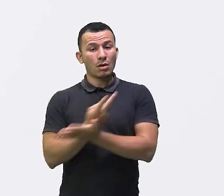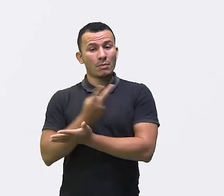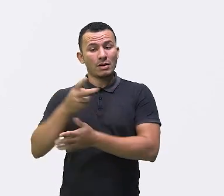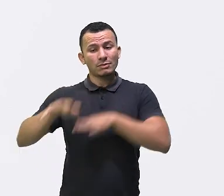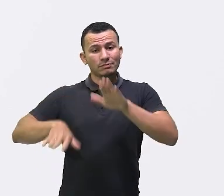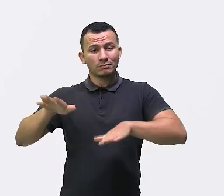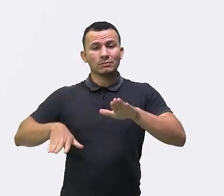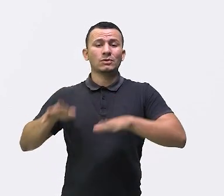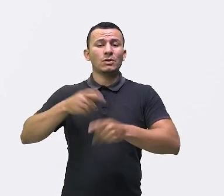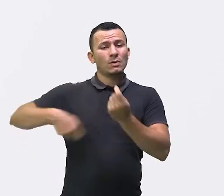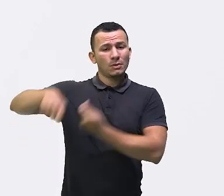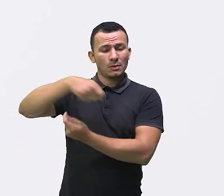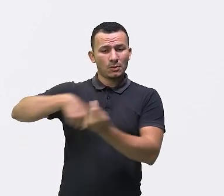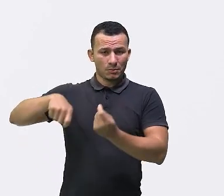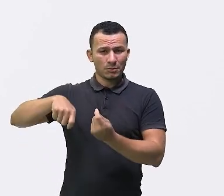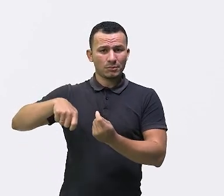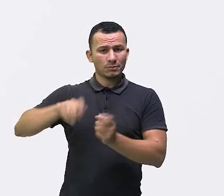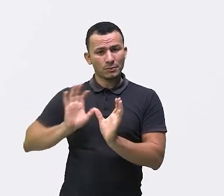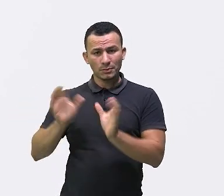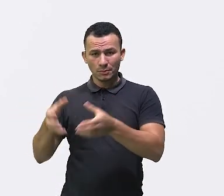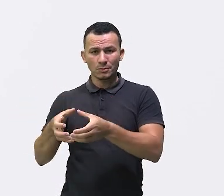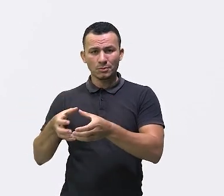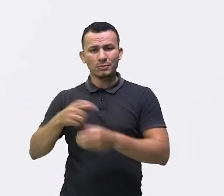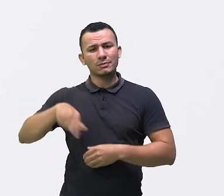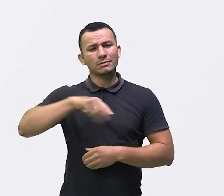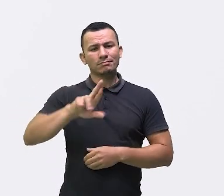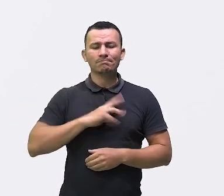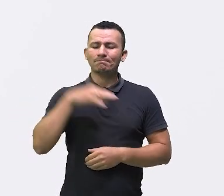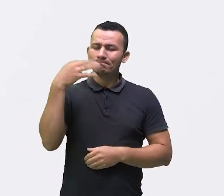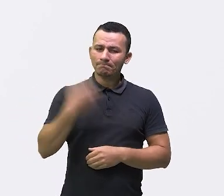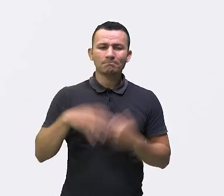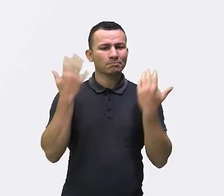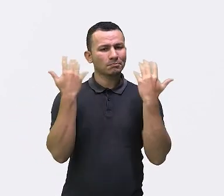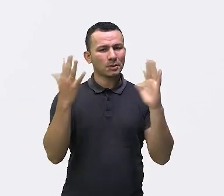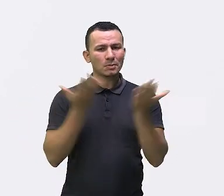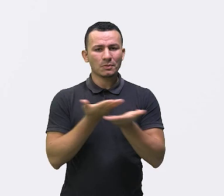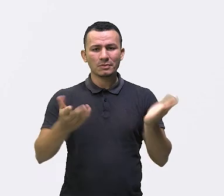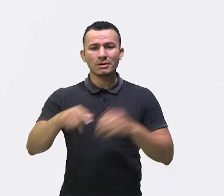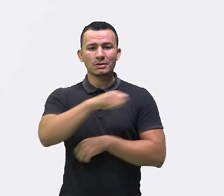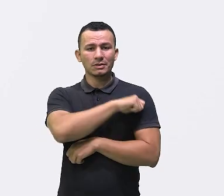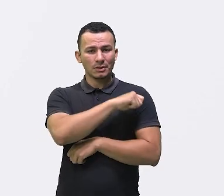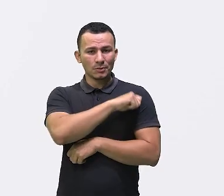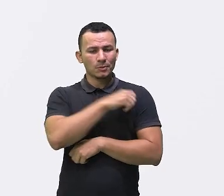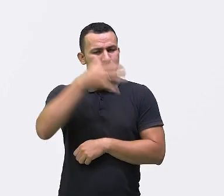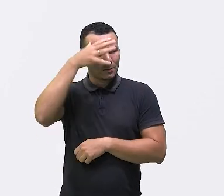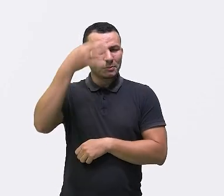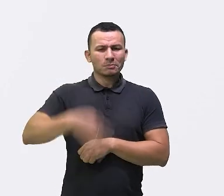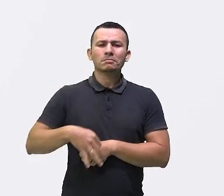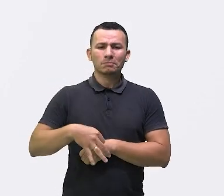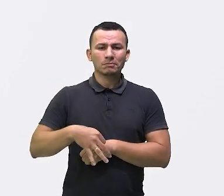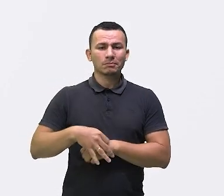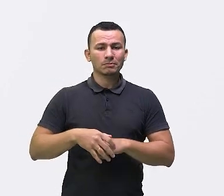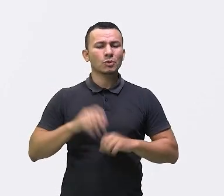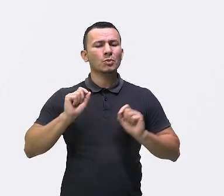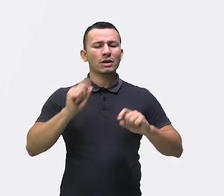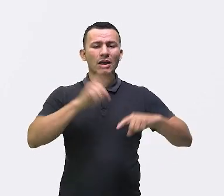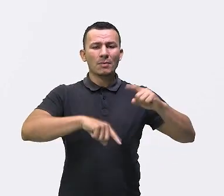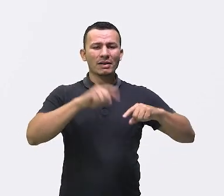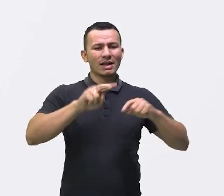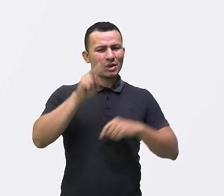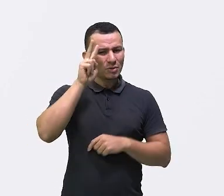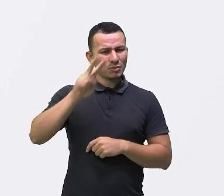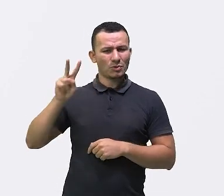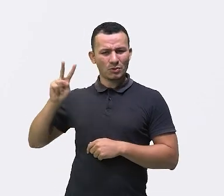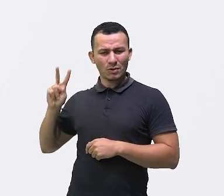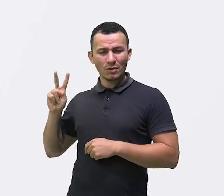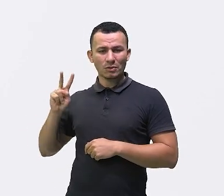econômica dos seus integrantes. Acertaram! Parabéns para vocês! Compreenderam o materialismo